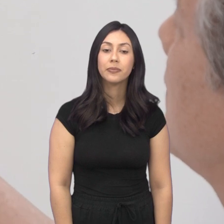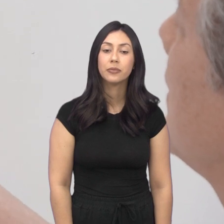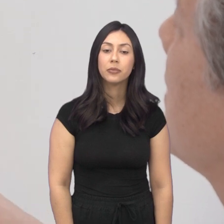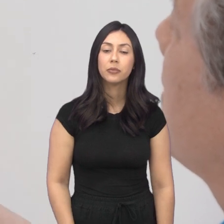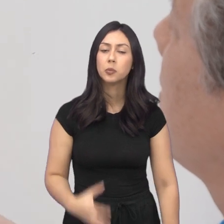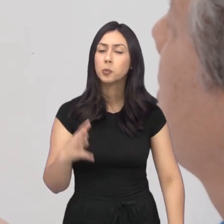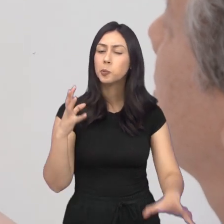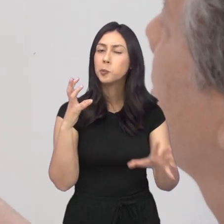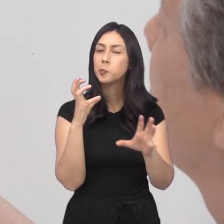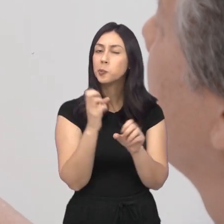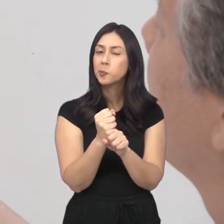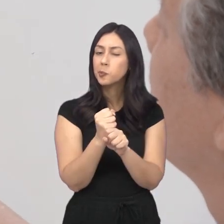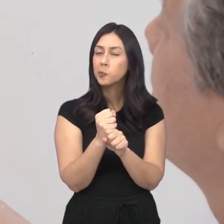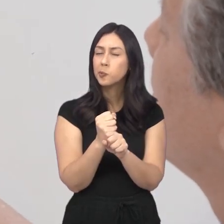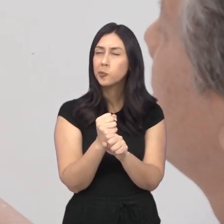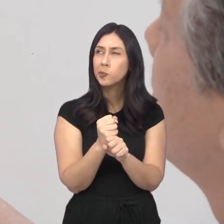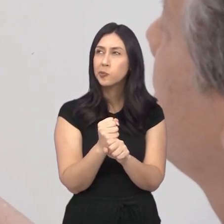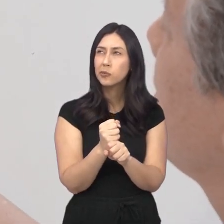Isso aqui vai dar